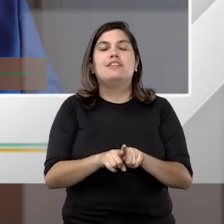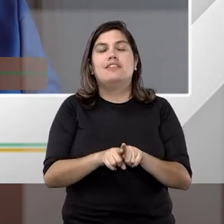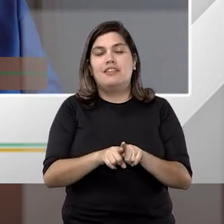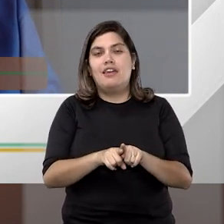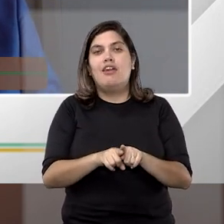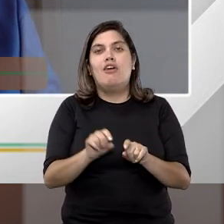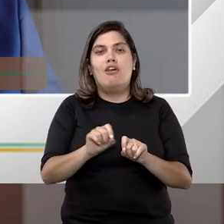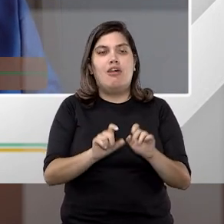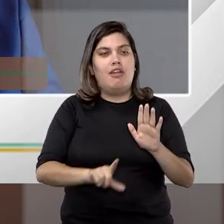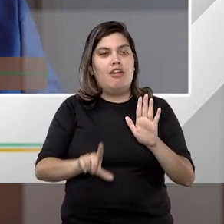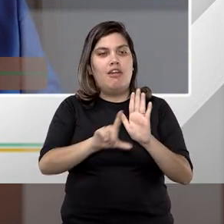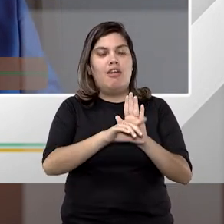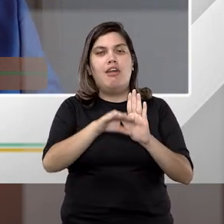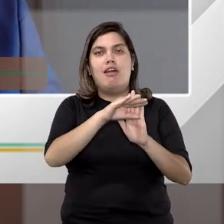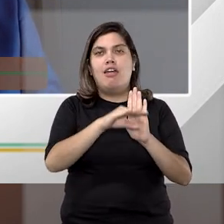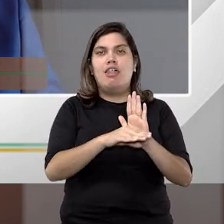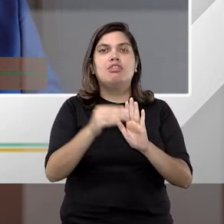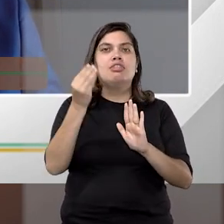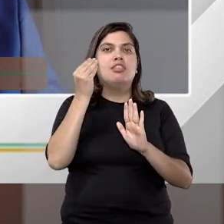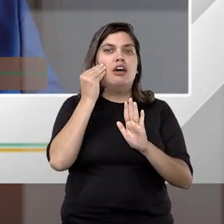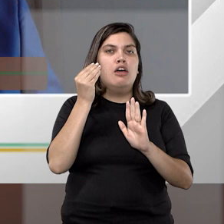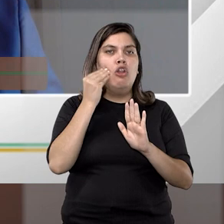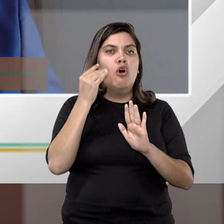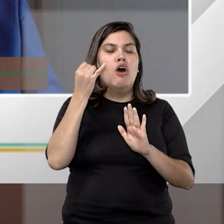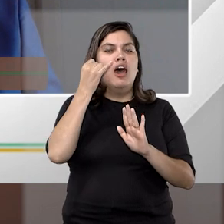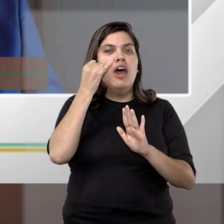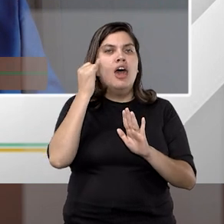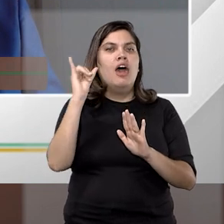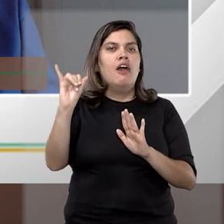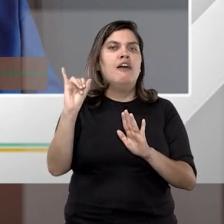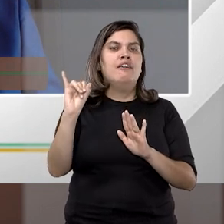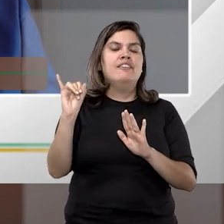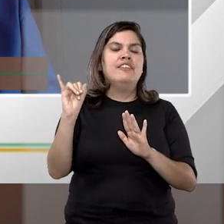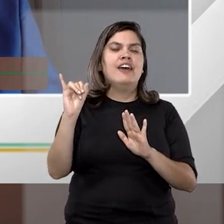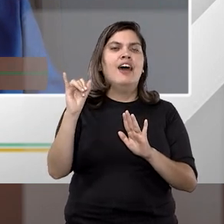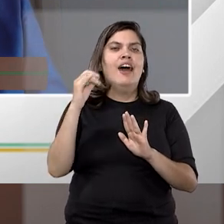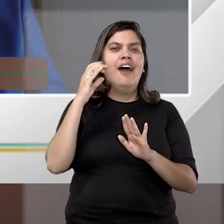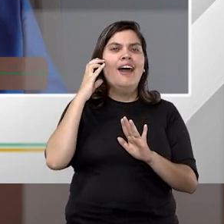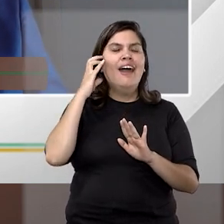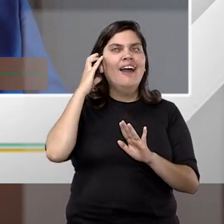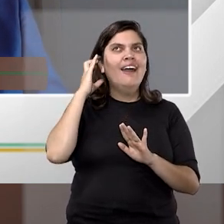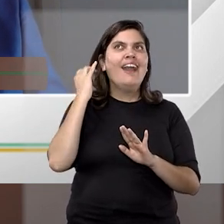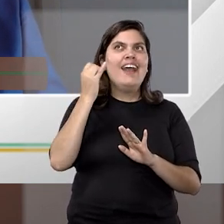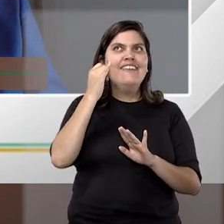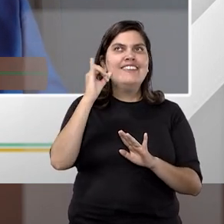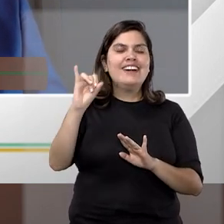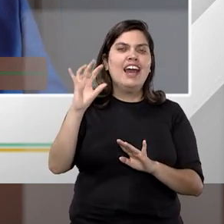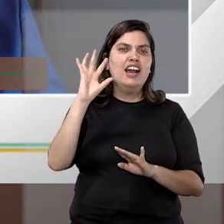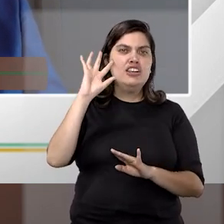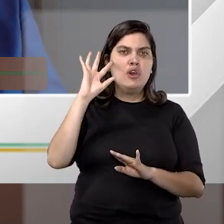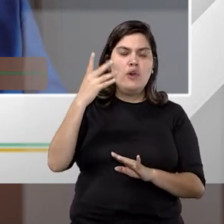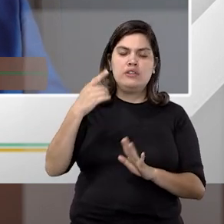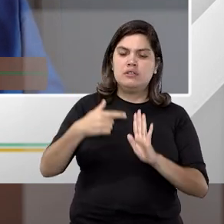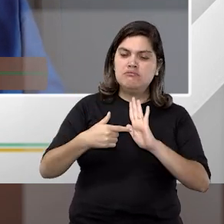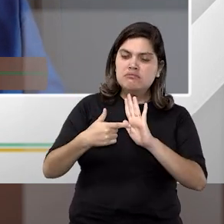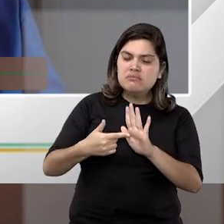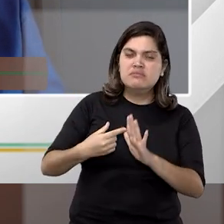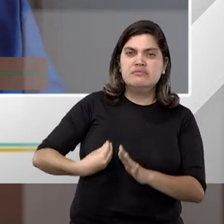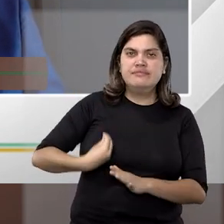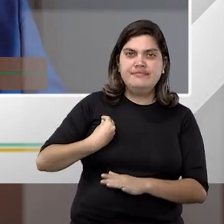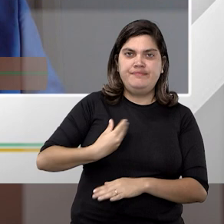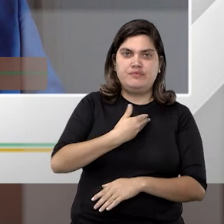a o quanto O legislador buscou a evitar evitar